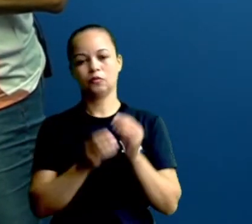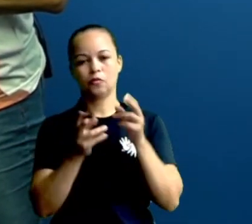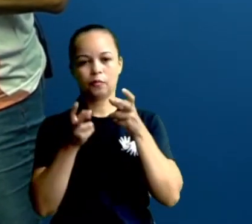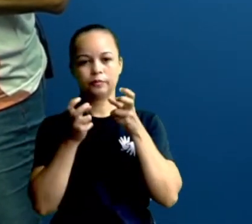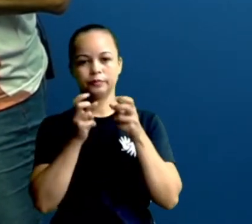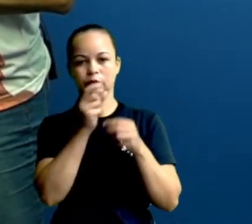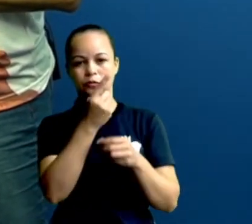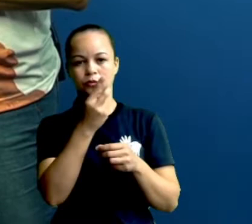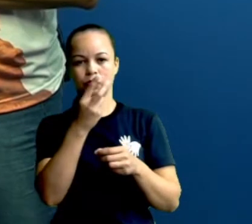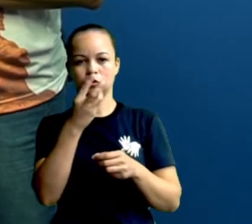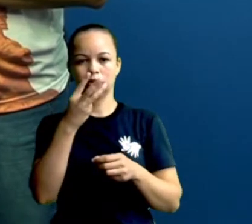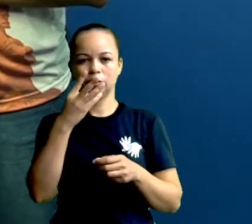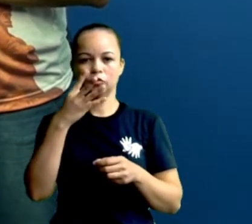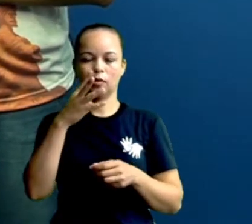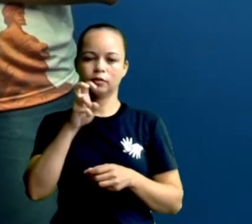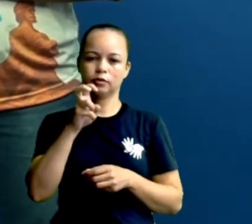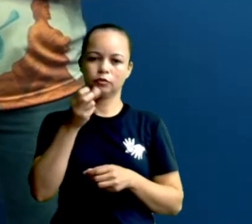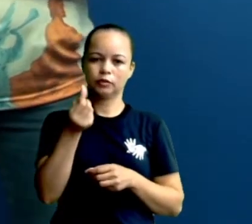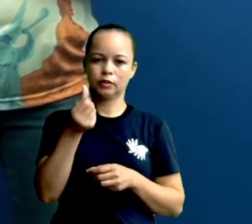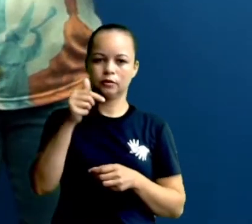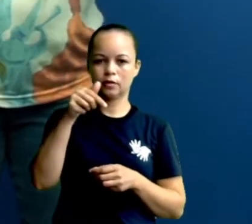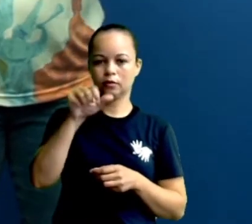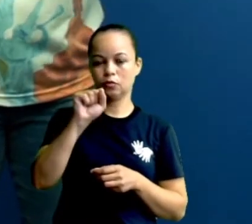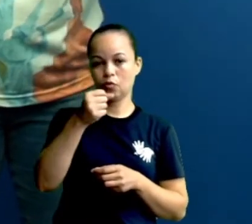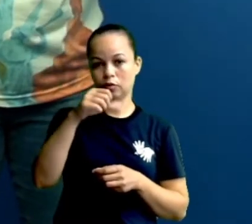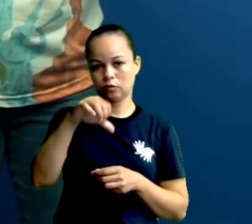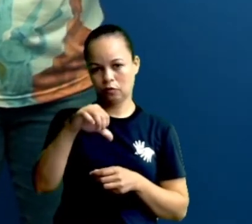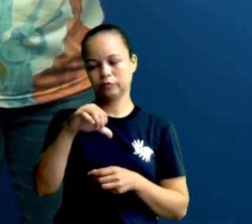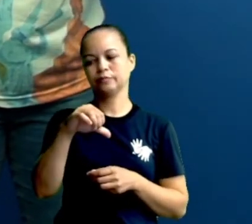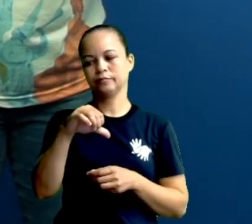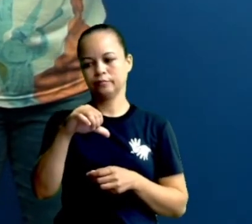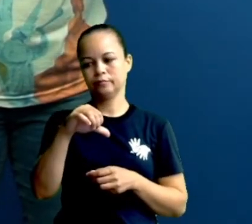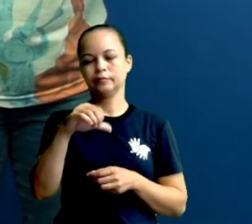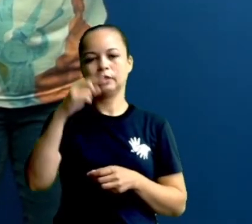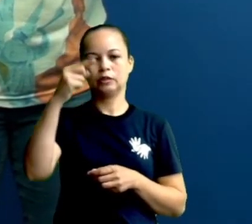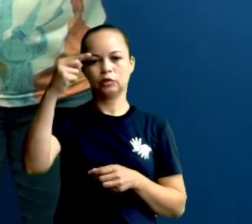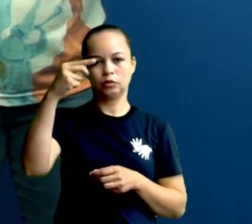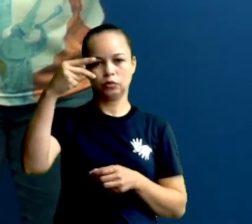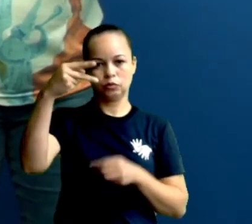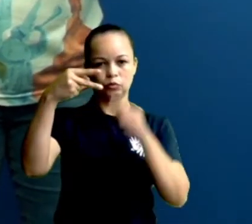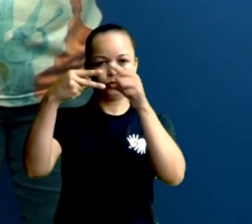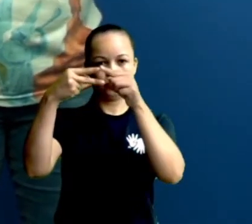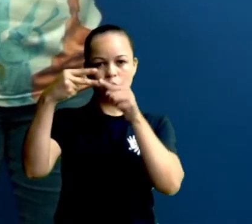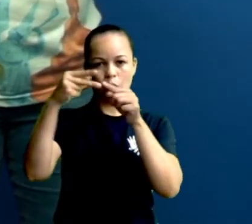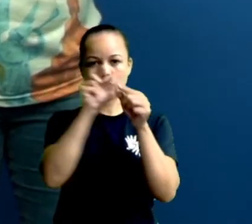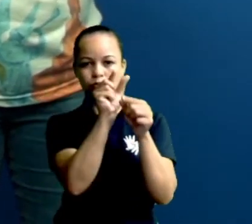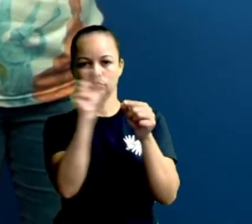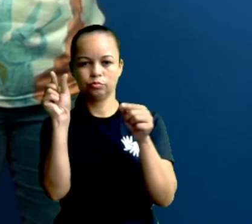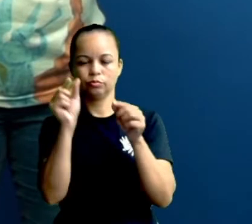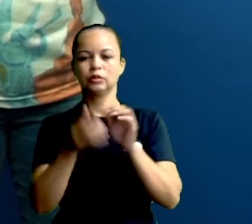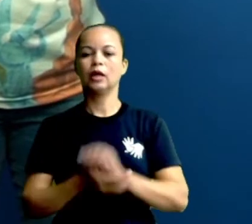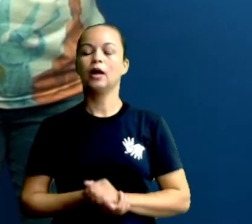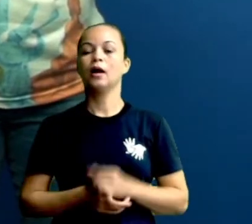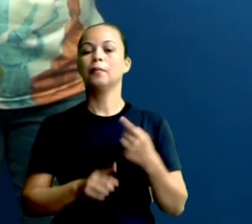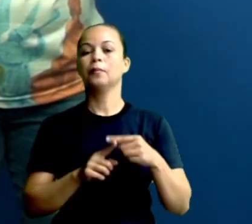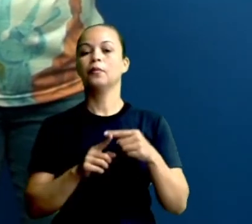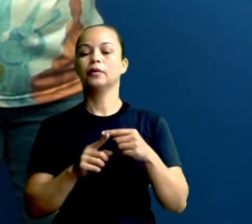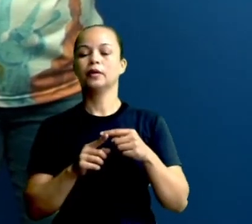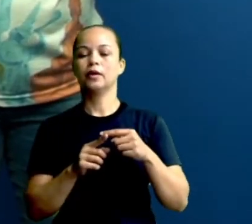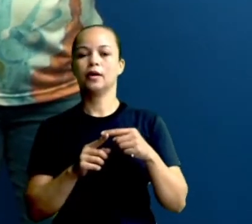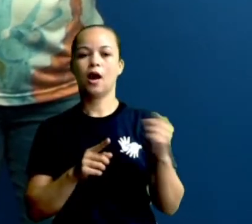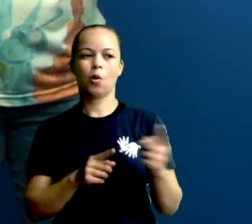6, 7, 8, 9 e 2. Por que a representação de um retângulo? Porque a altura e o comprimento não são iguais,